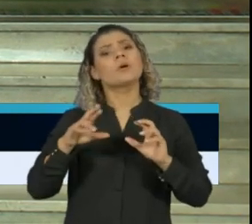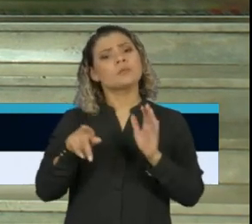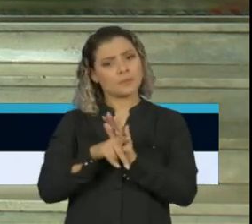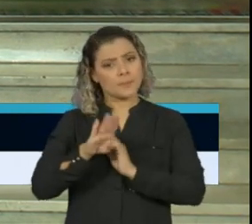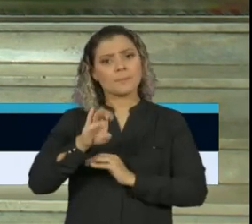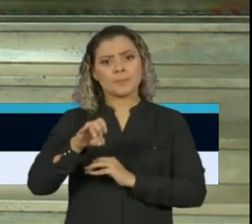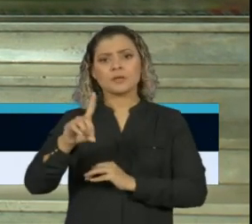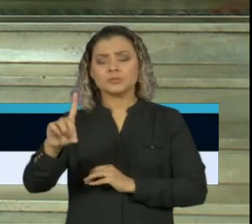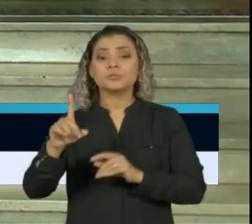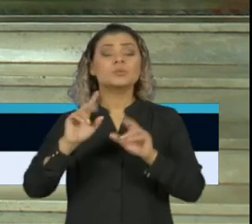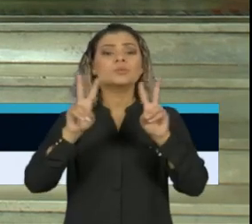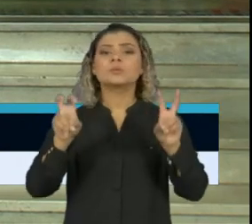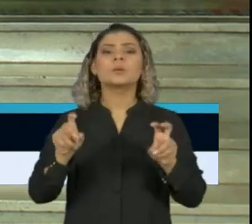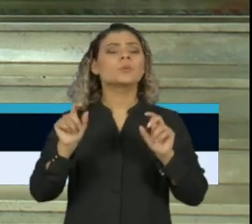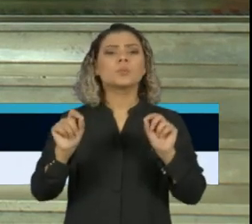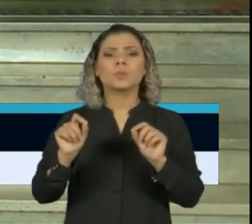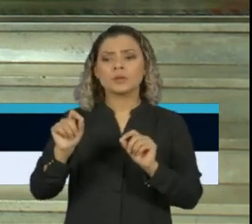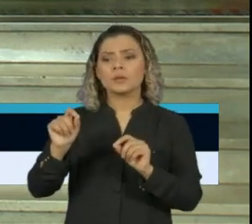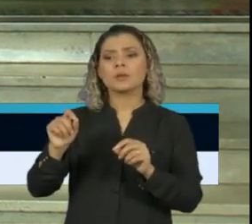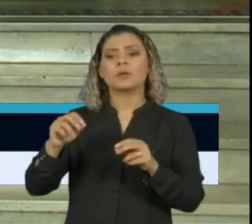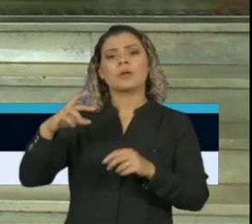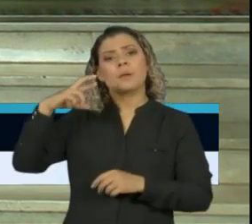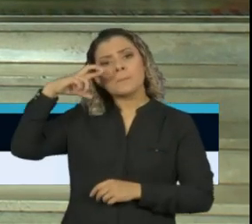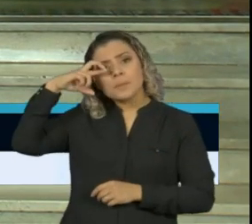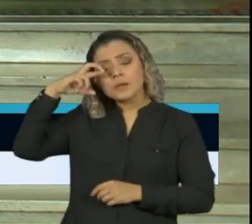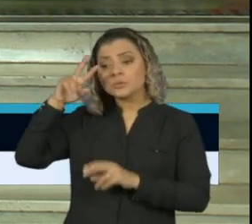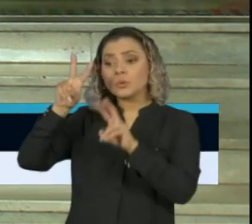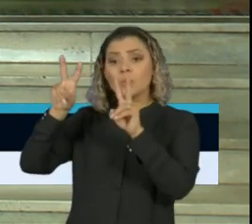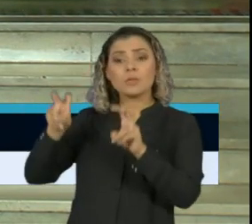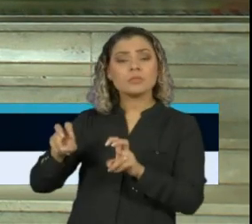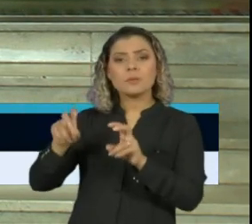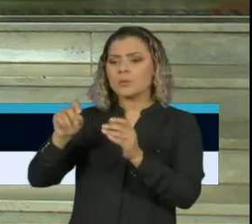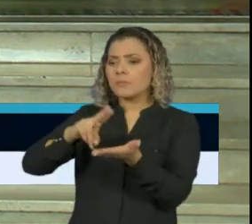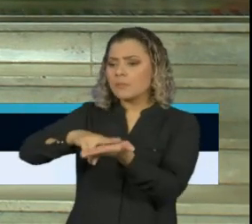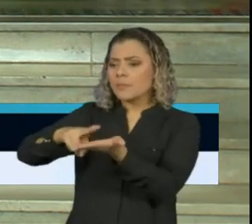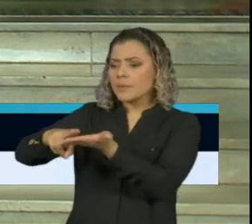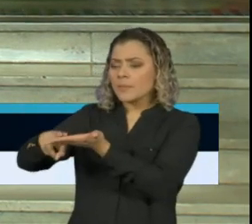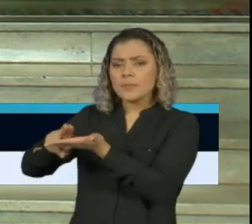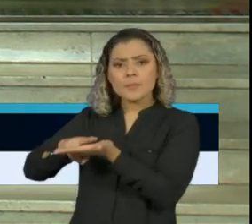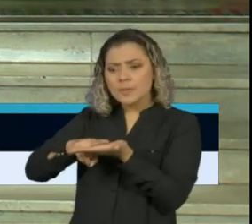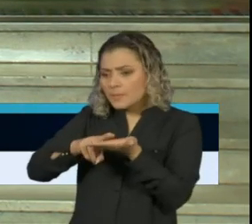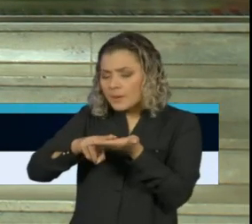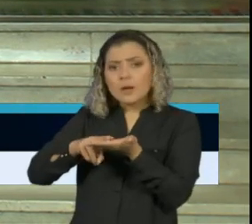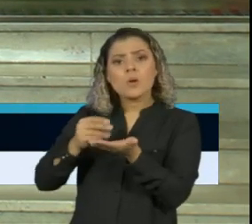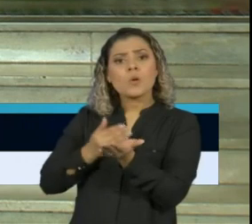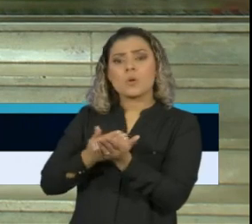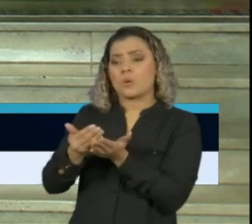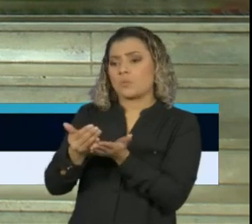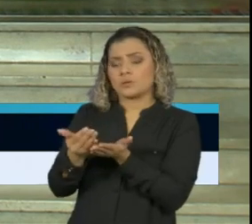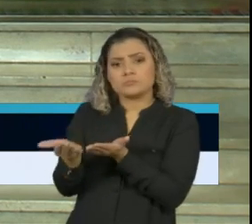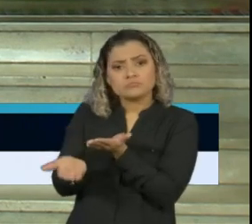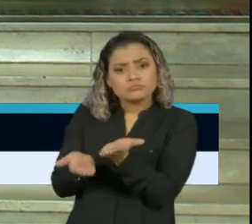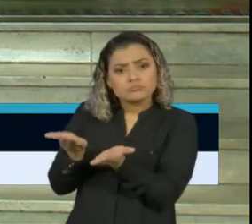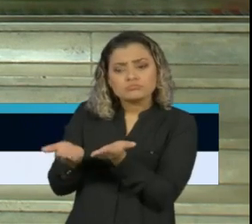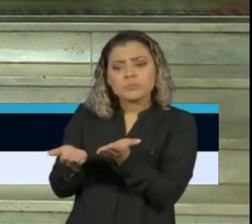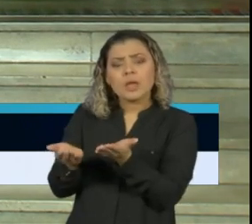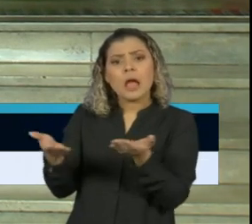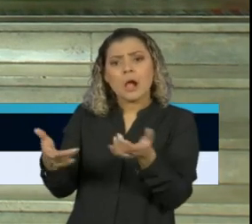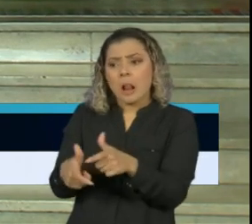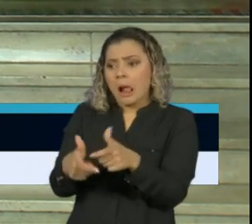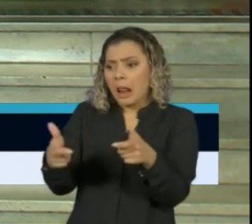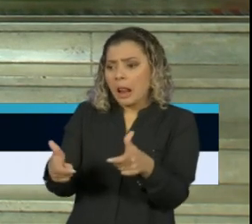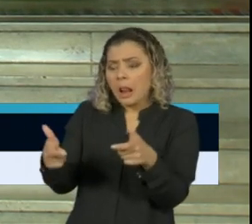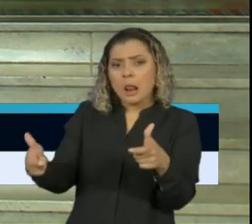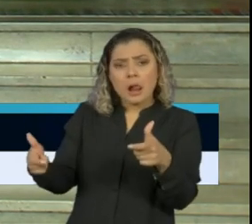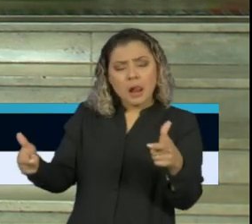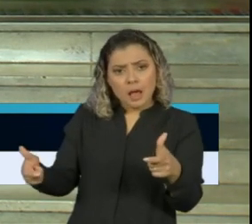Hospital das Clínicas da USP está ampliando a capacidade de leitos por conta da demanda. A